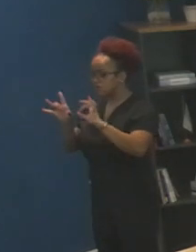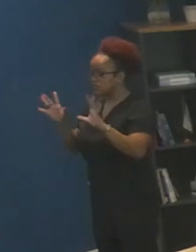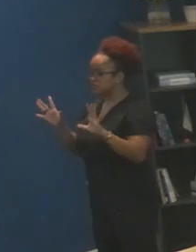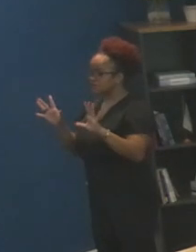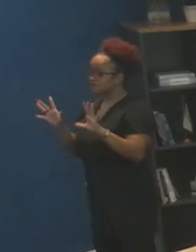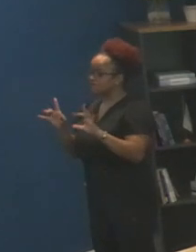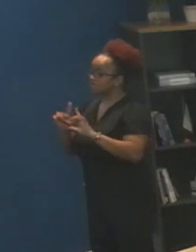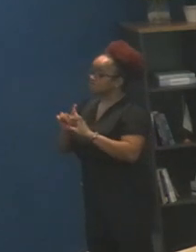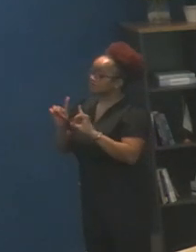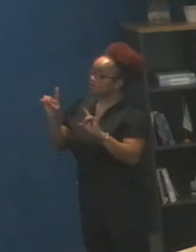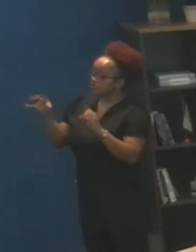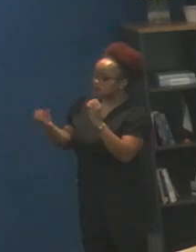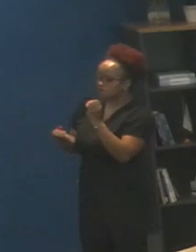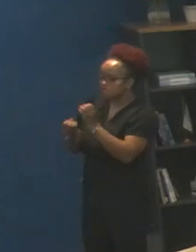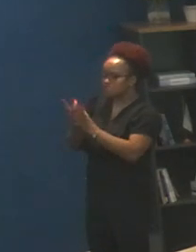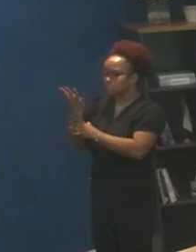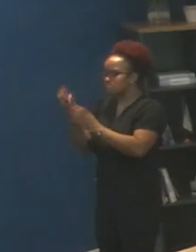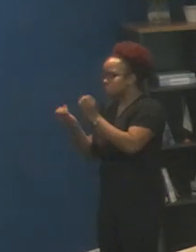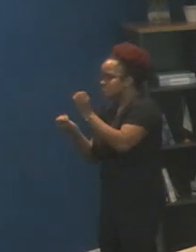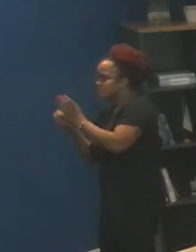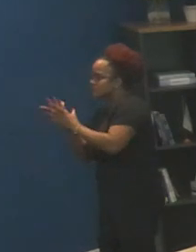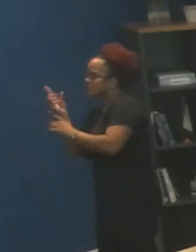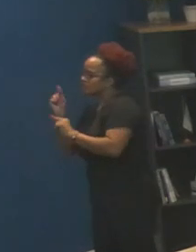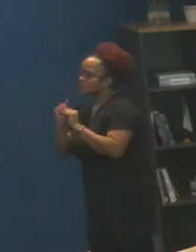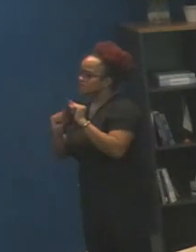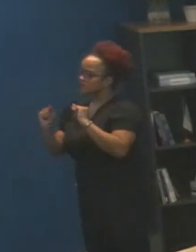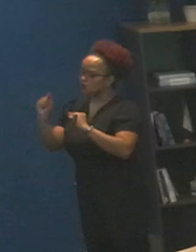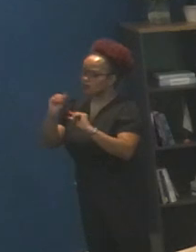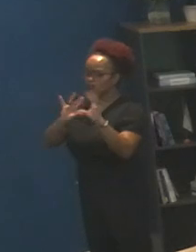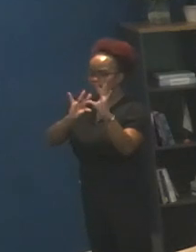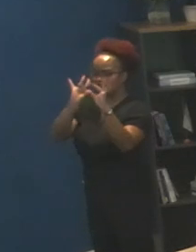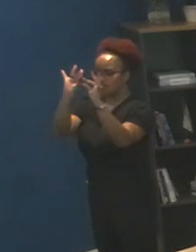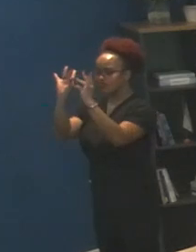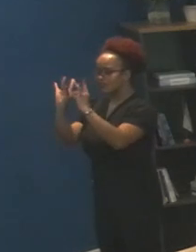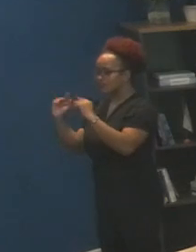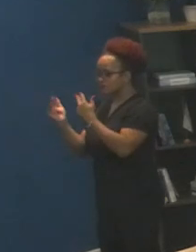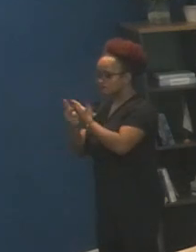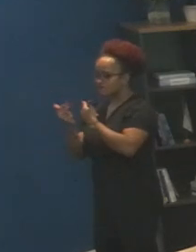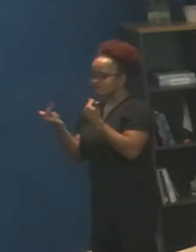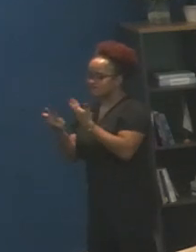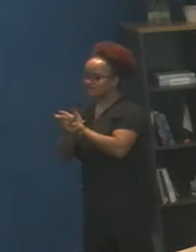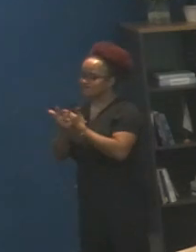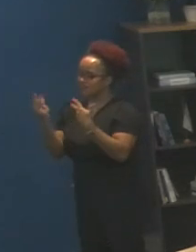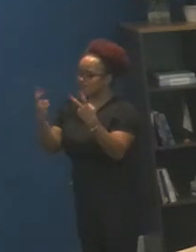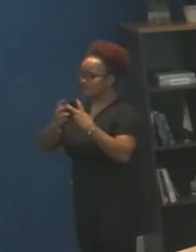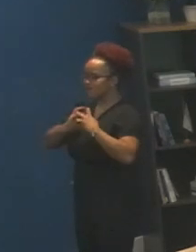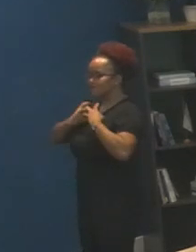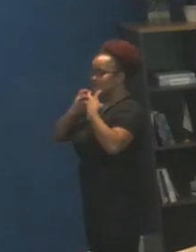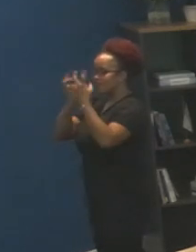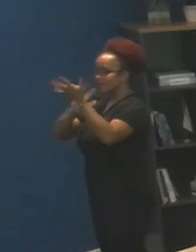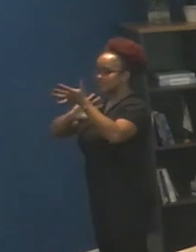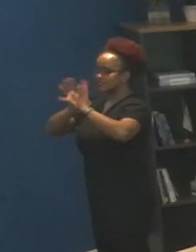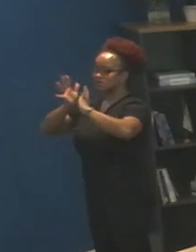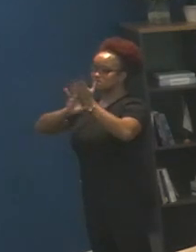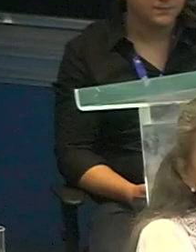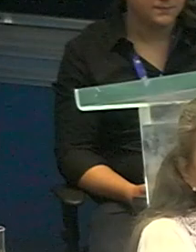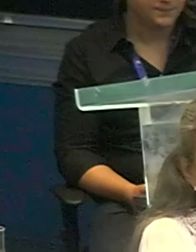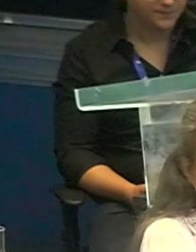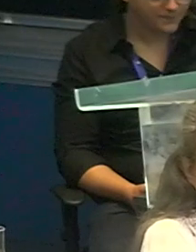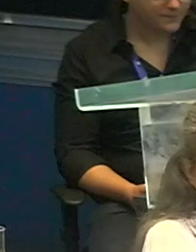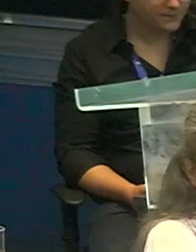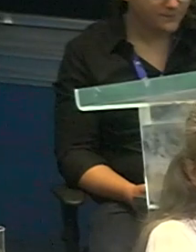É que foi feito seus lábios, seu braço e a sua voz.